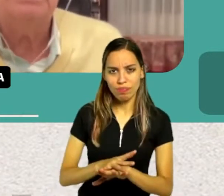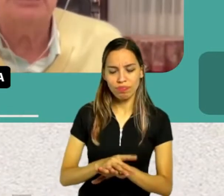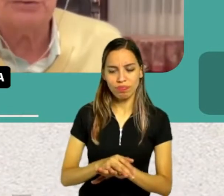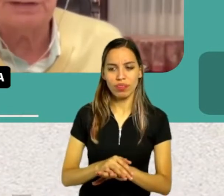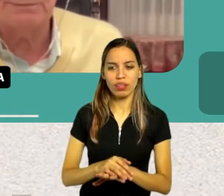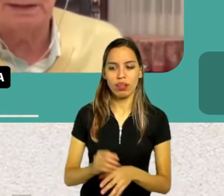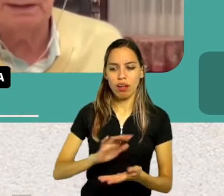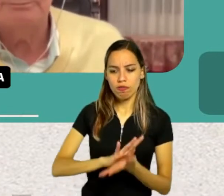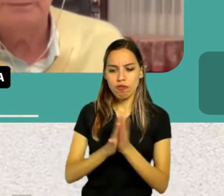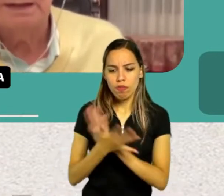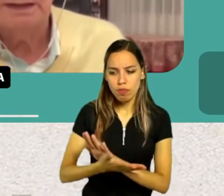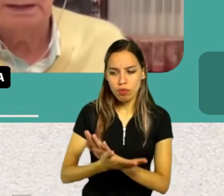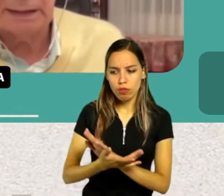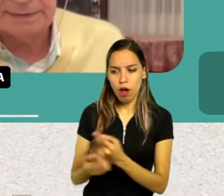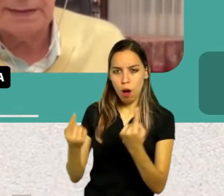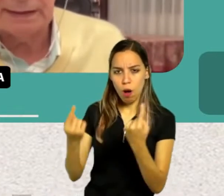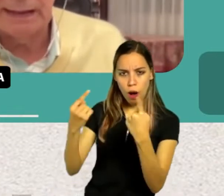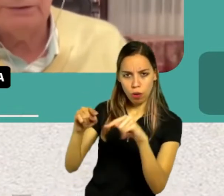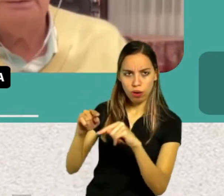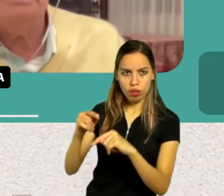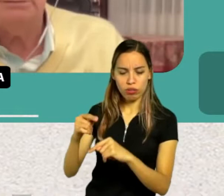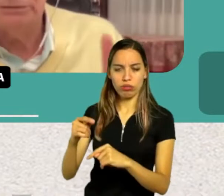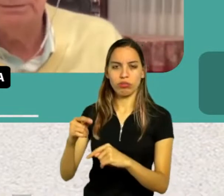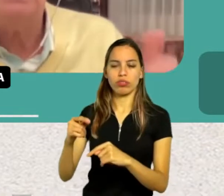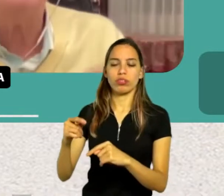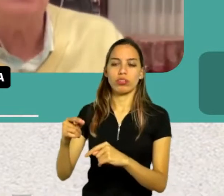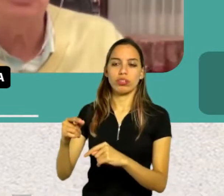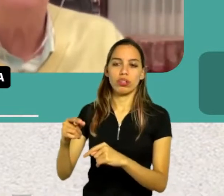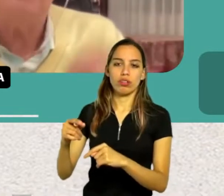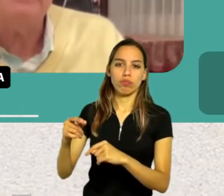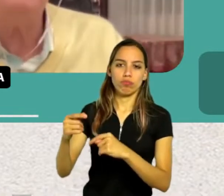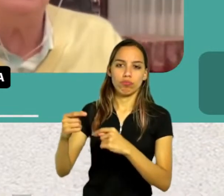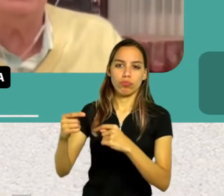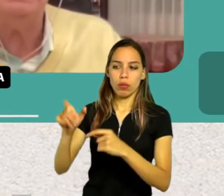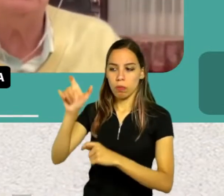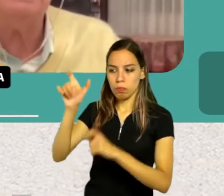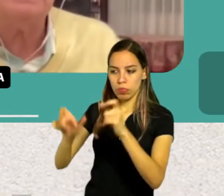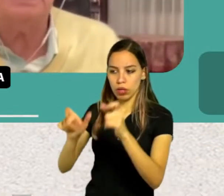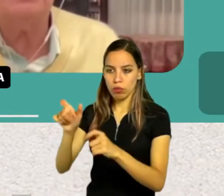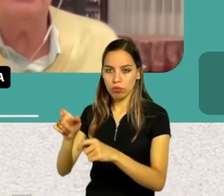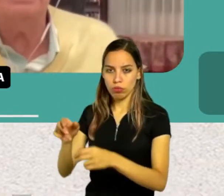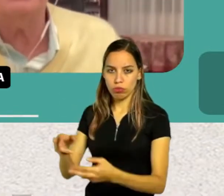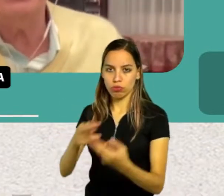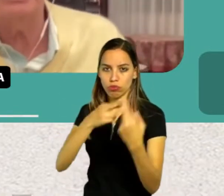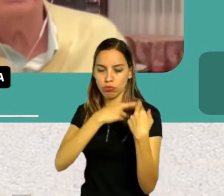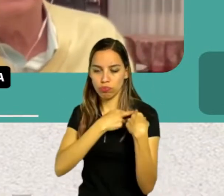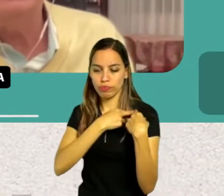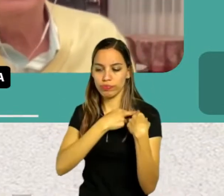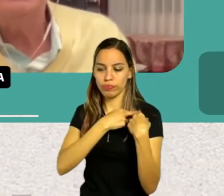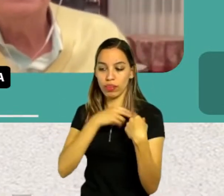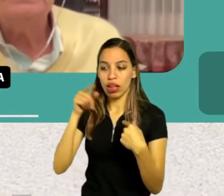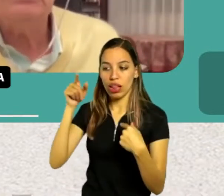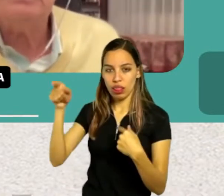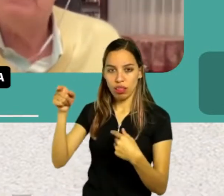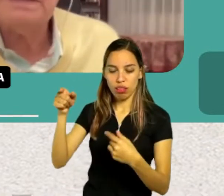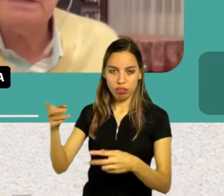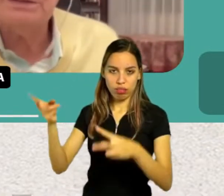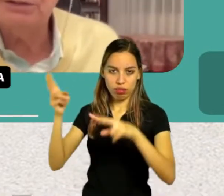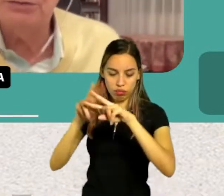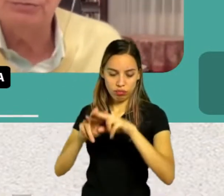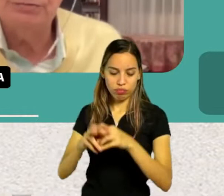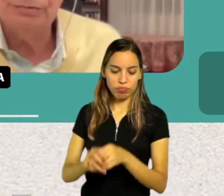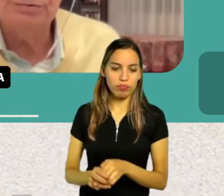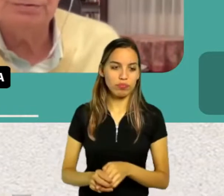governantes no sistema carcerário, e segundo, para vingar o massacre do Carandiru. Não